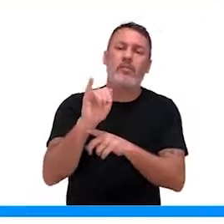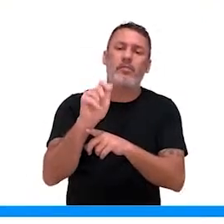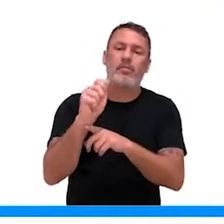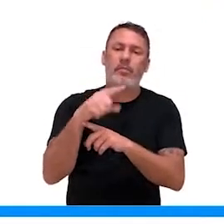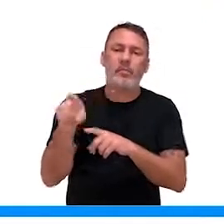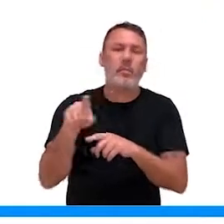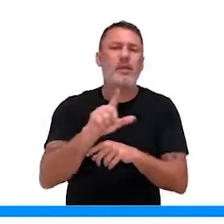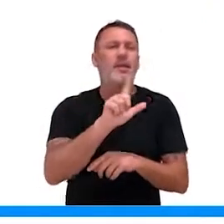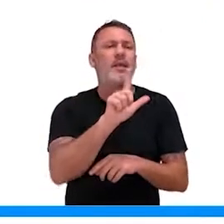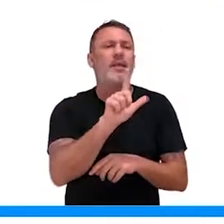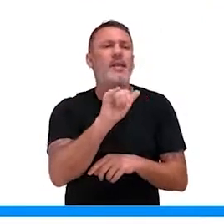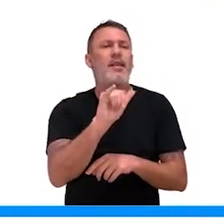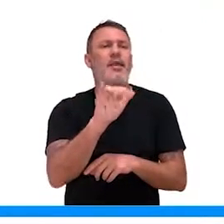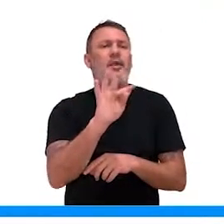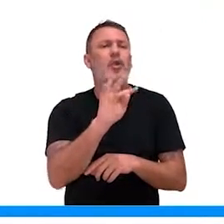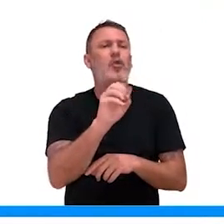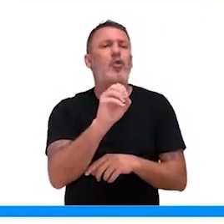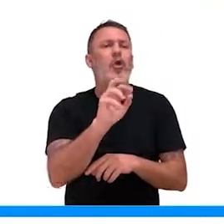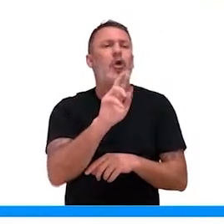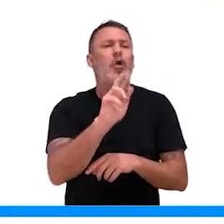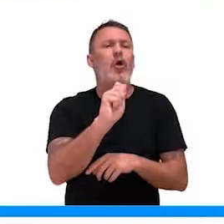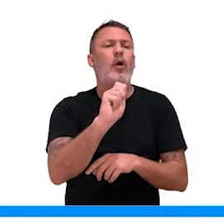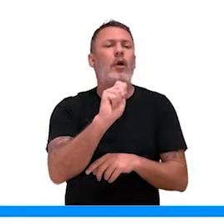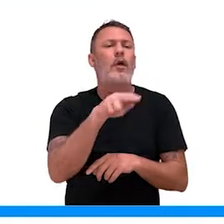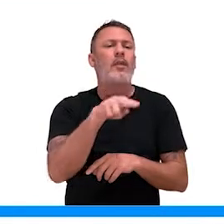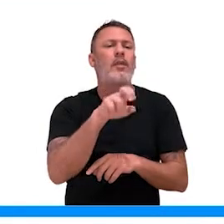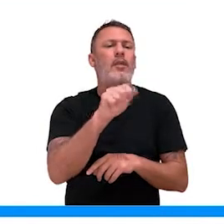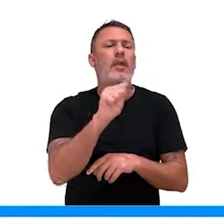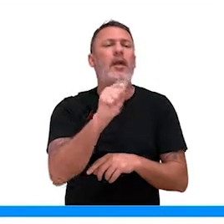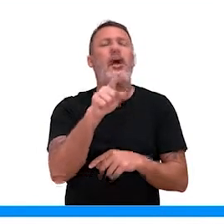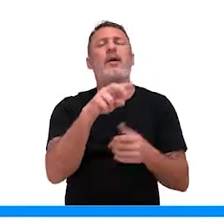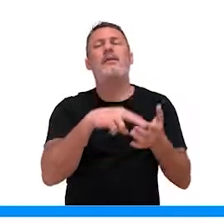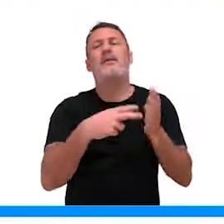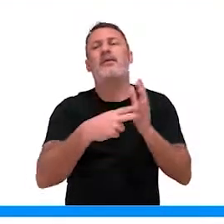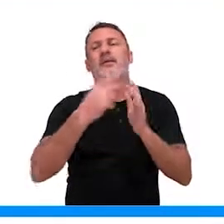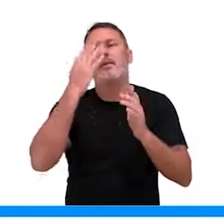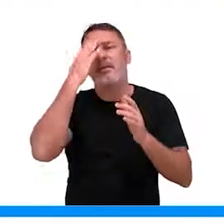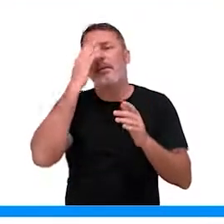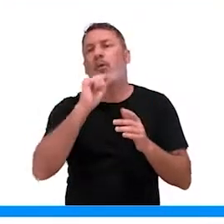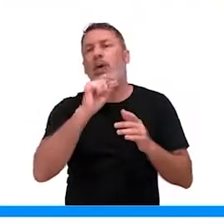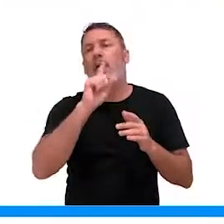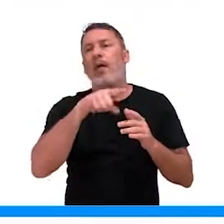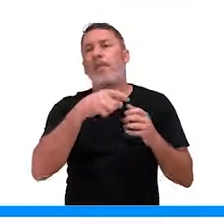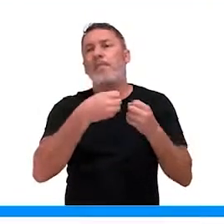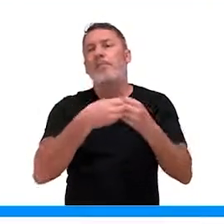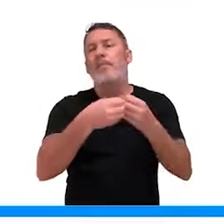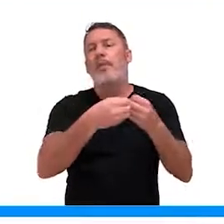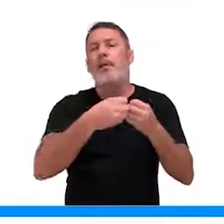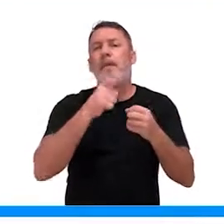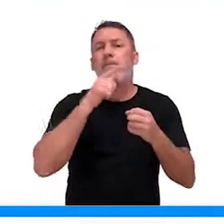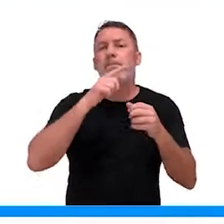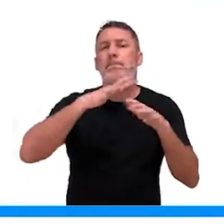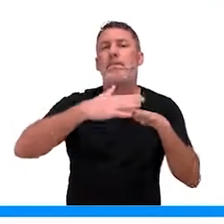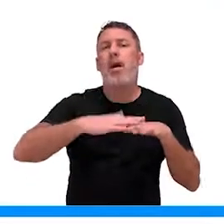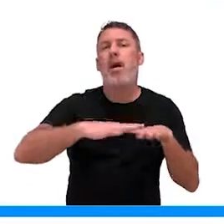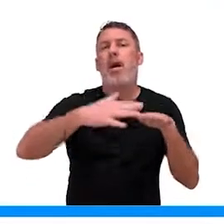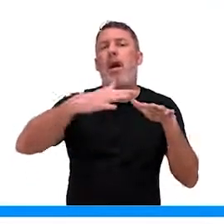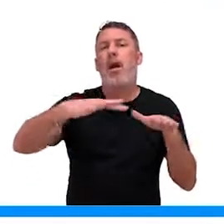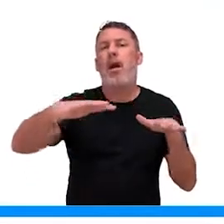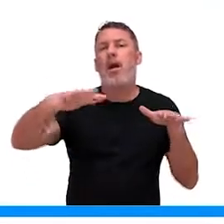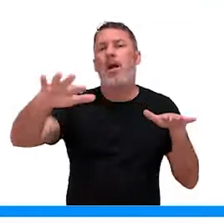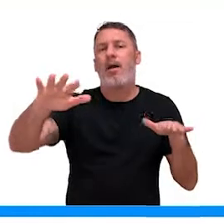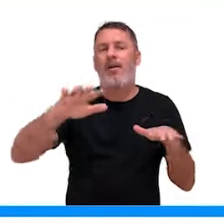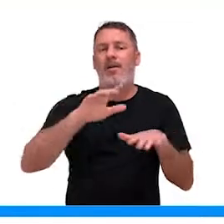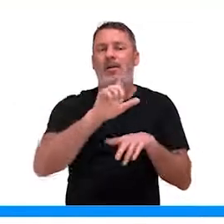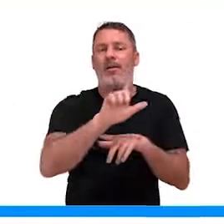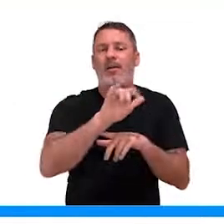litorânea. O que significa? Significa que as cidades dentro dessa região, elas estão todas próximas ao quê? Ao mar, estão todas